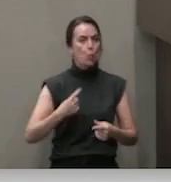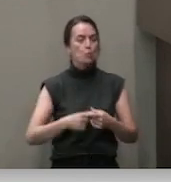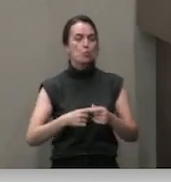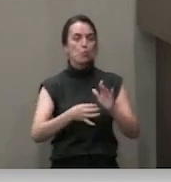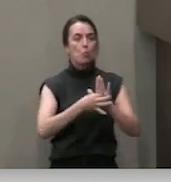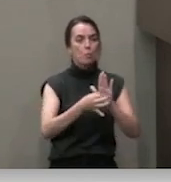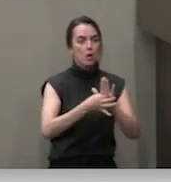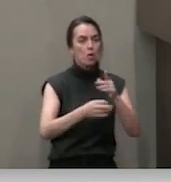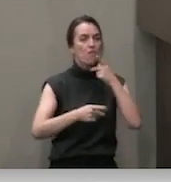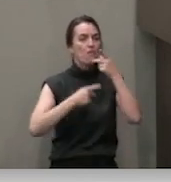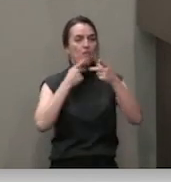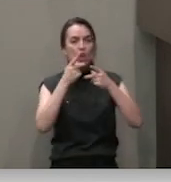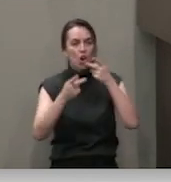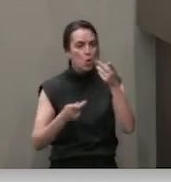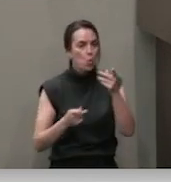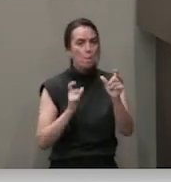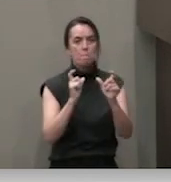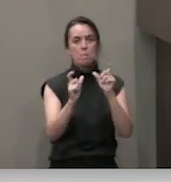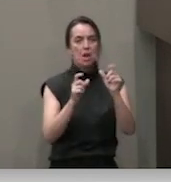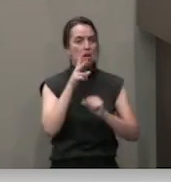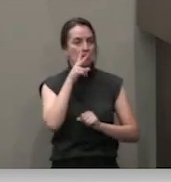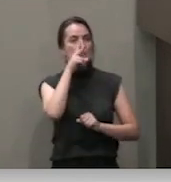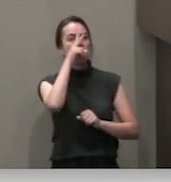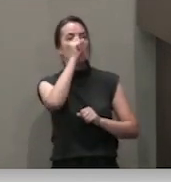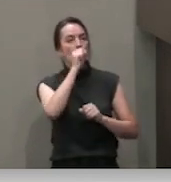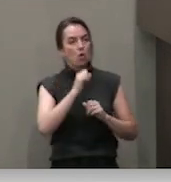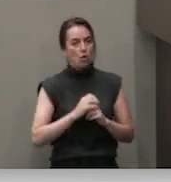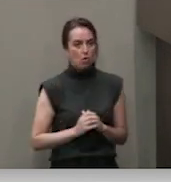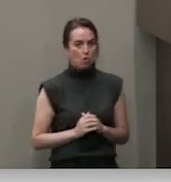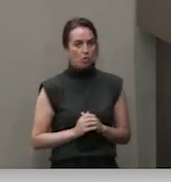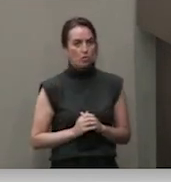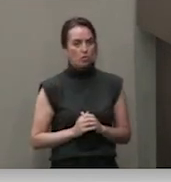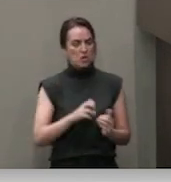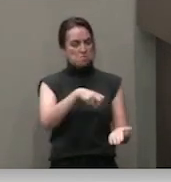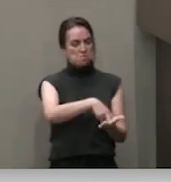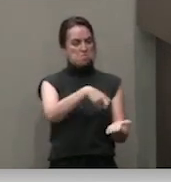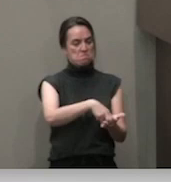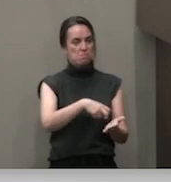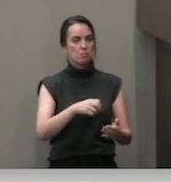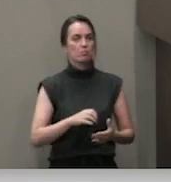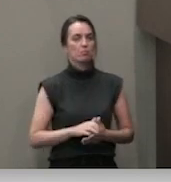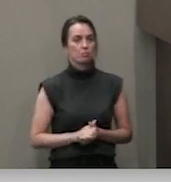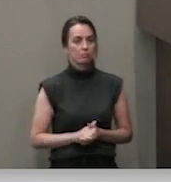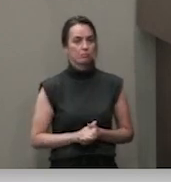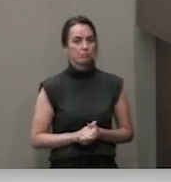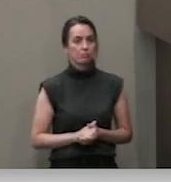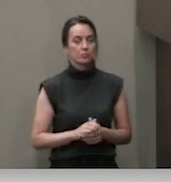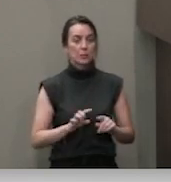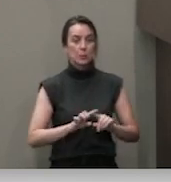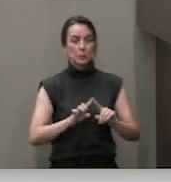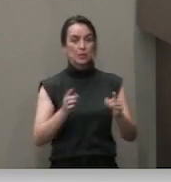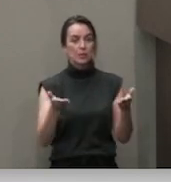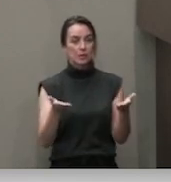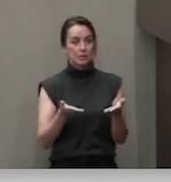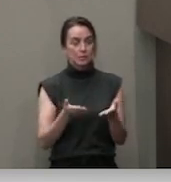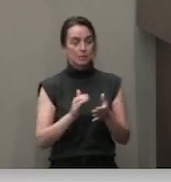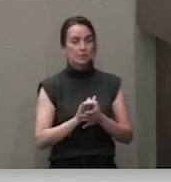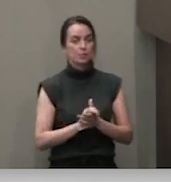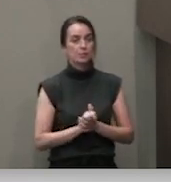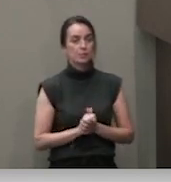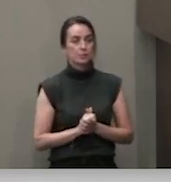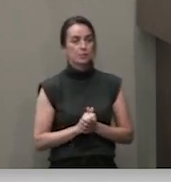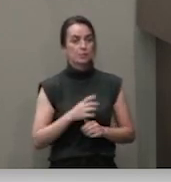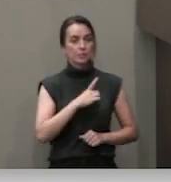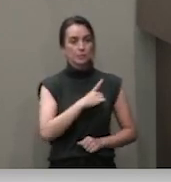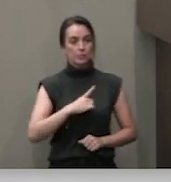eh fortes então de repente poderia ser por isso né só que agora